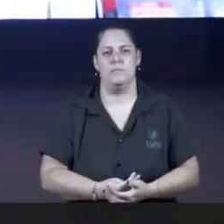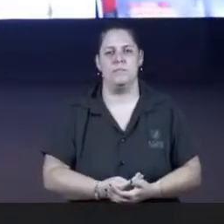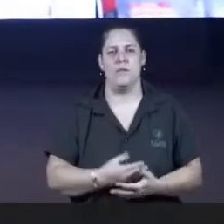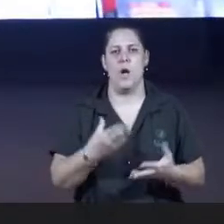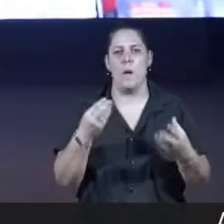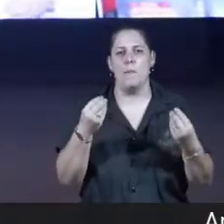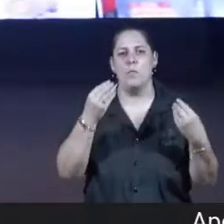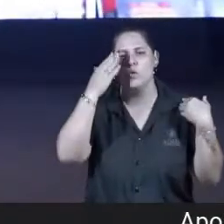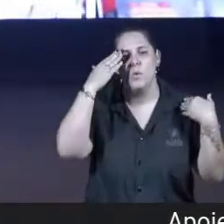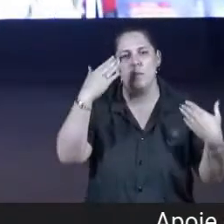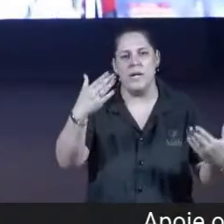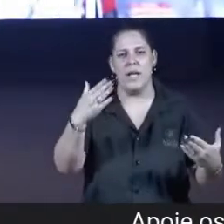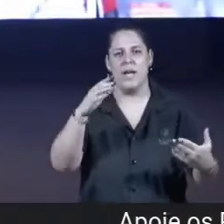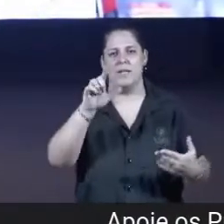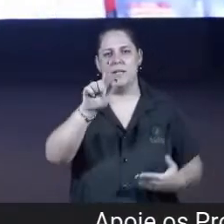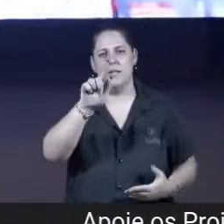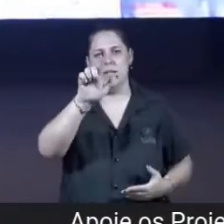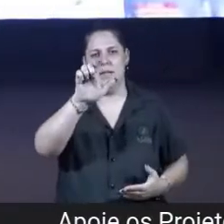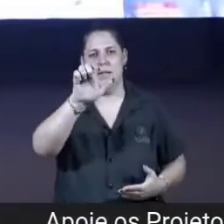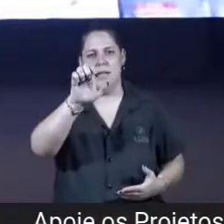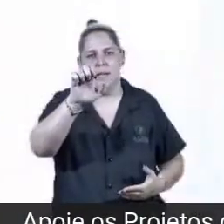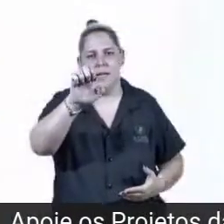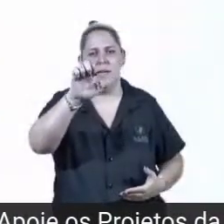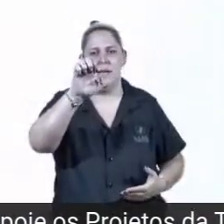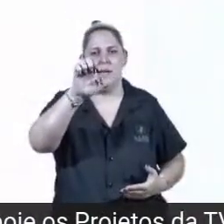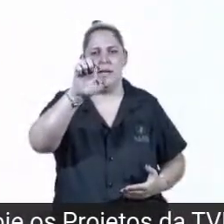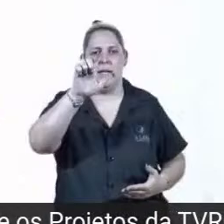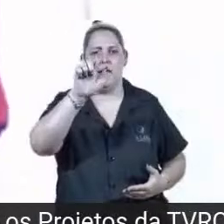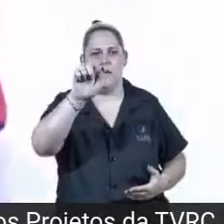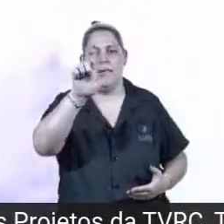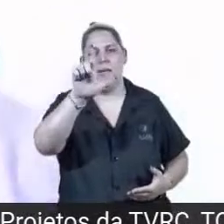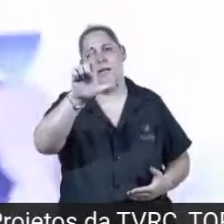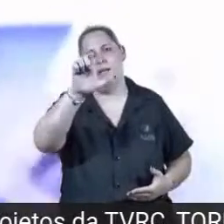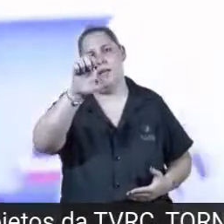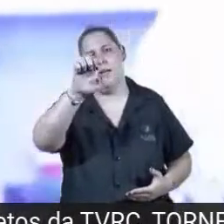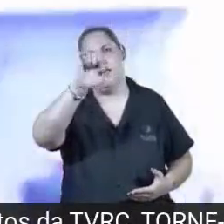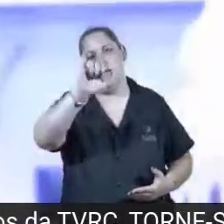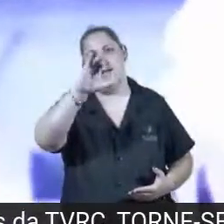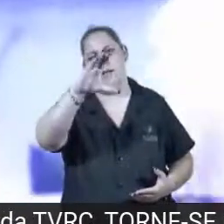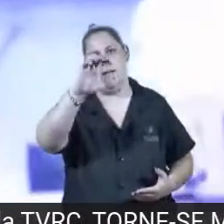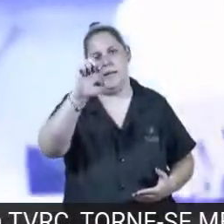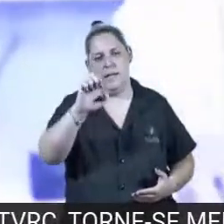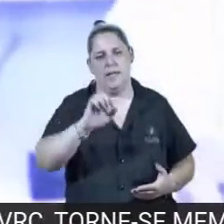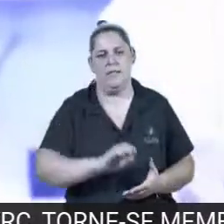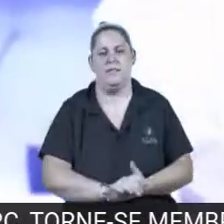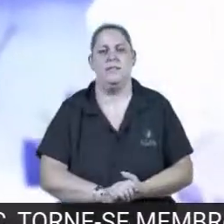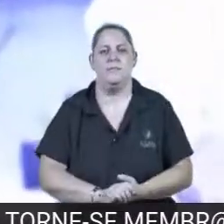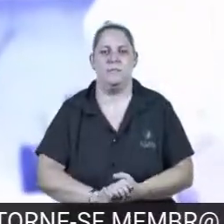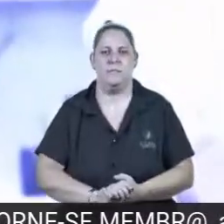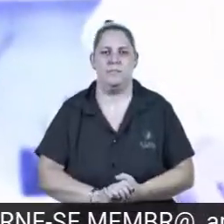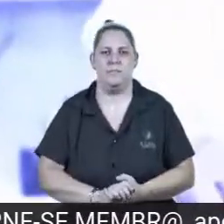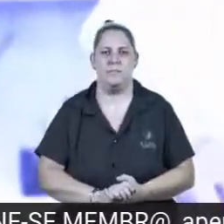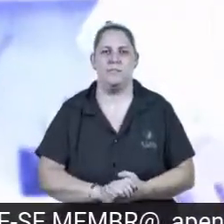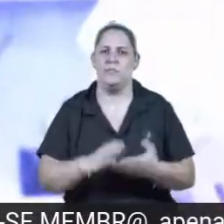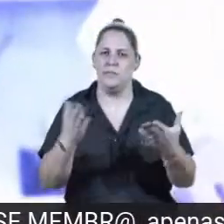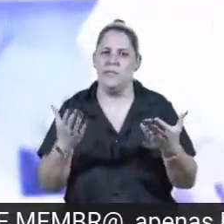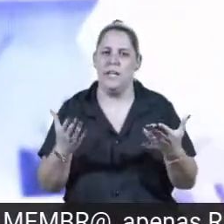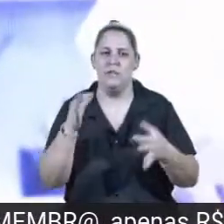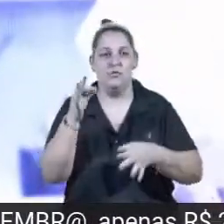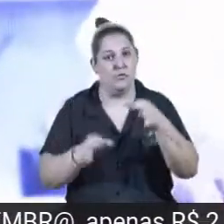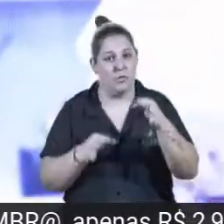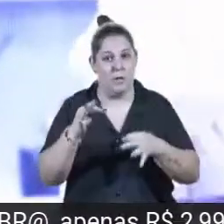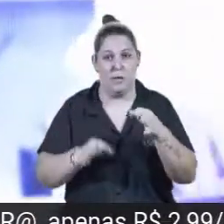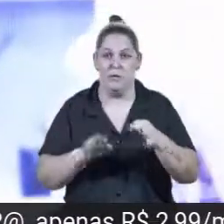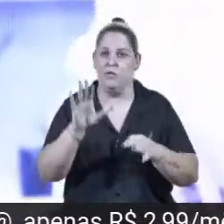Muito obrigada, presidenta Gleice, pela sua participação, por estar aqui conosco essa noite. E eu quero justamente